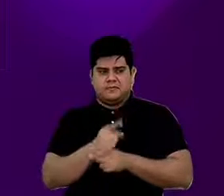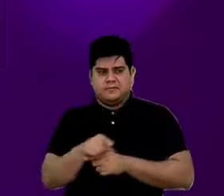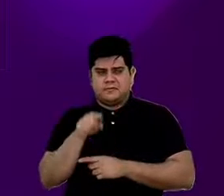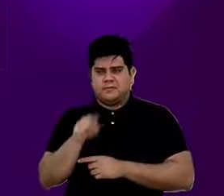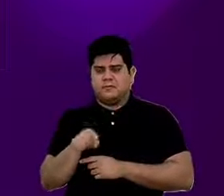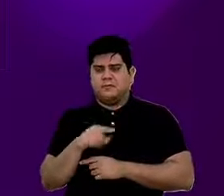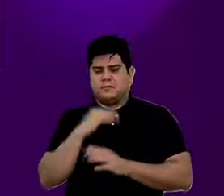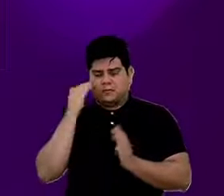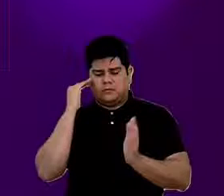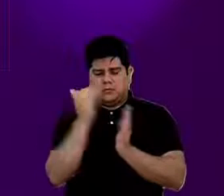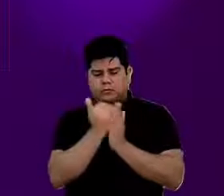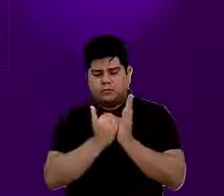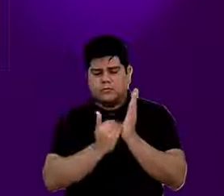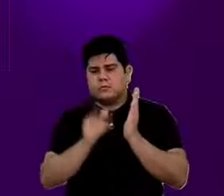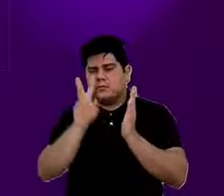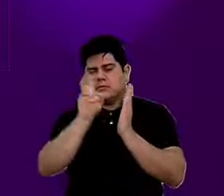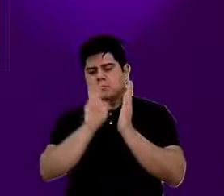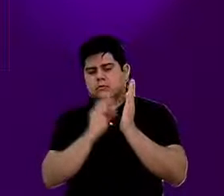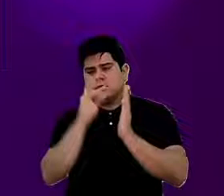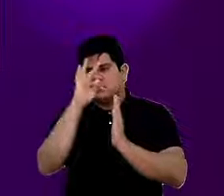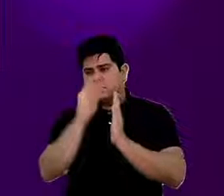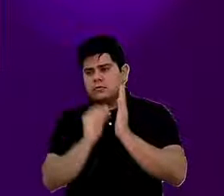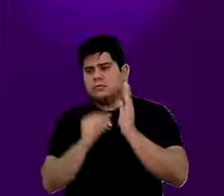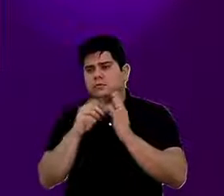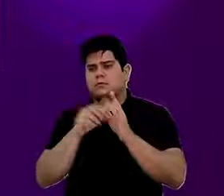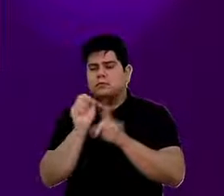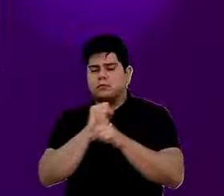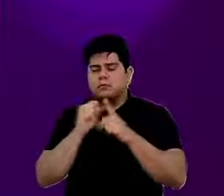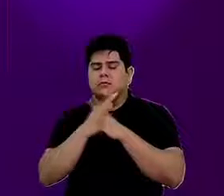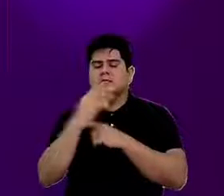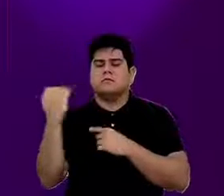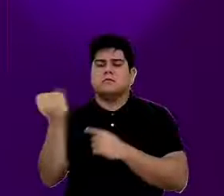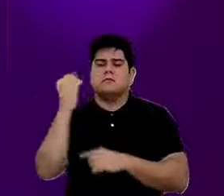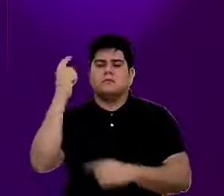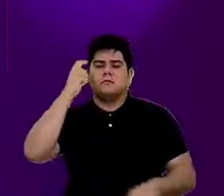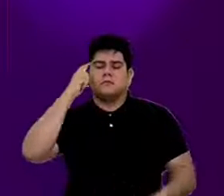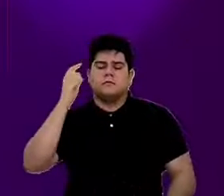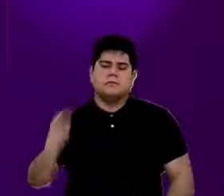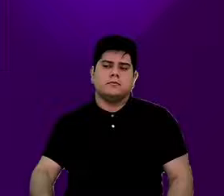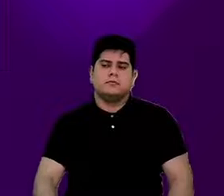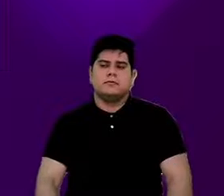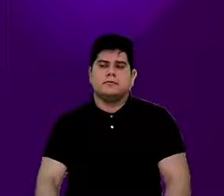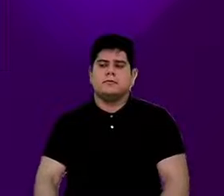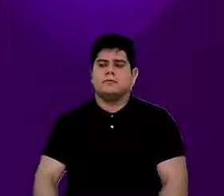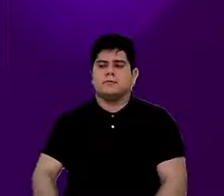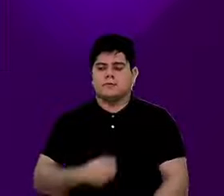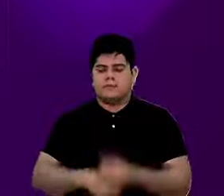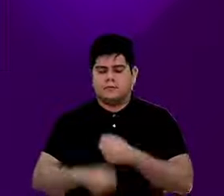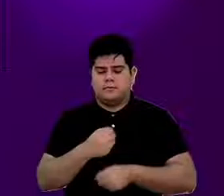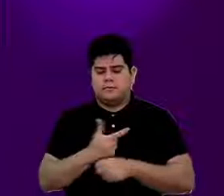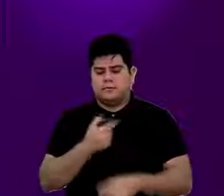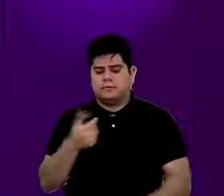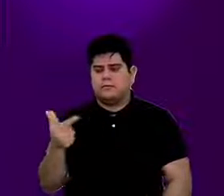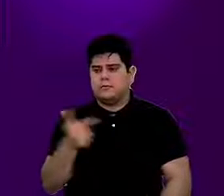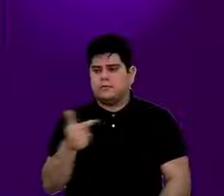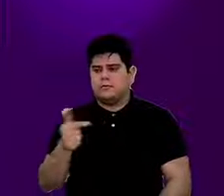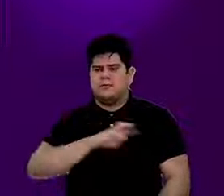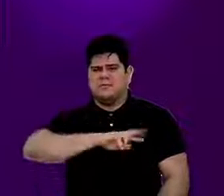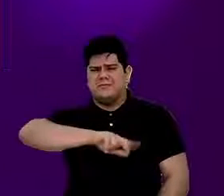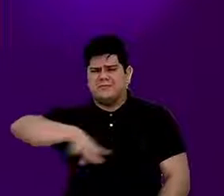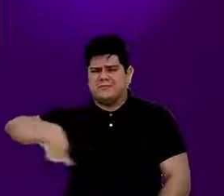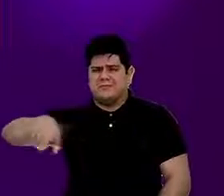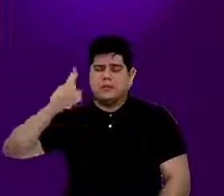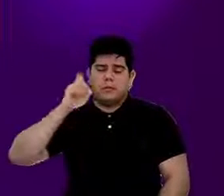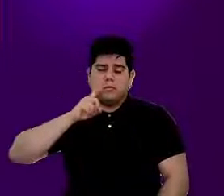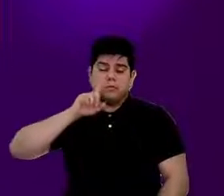cumprir todos os tópicos que essa sociedade julga importante. Em 2022, diversas instituições